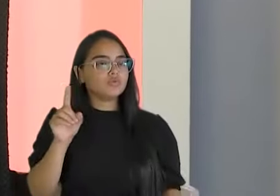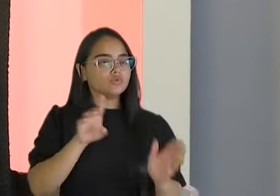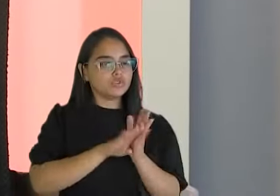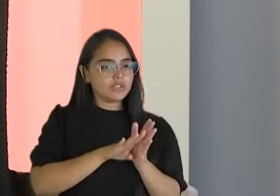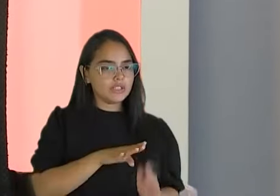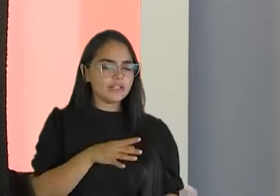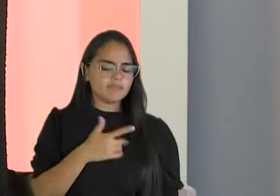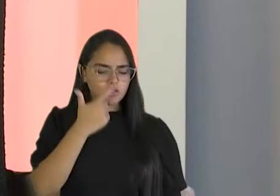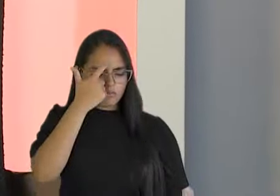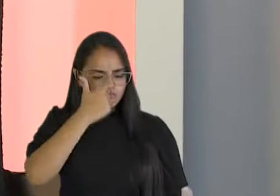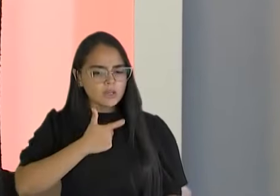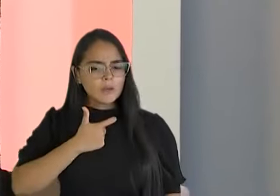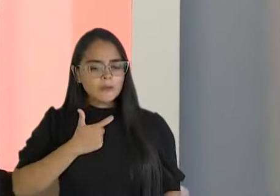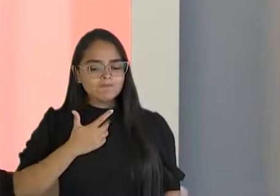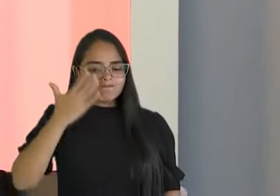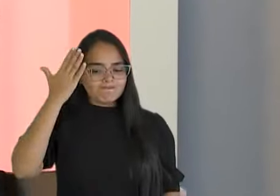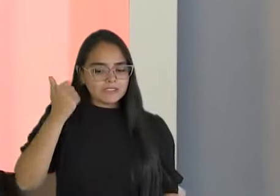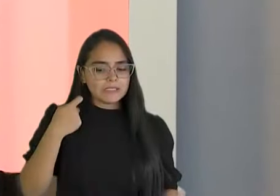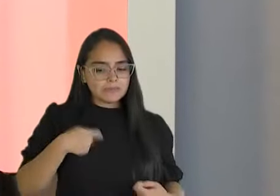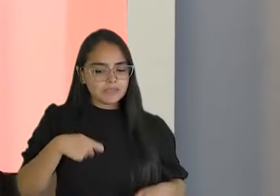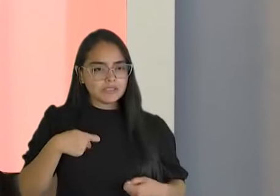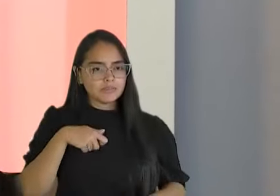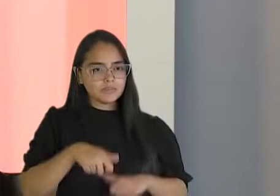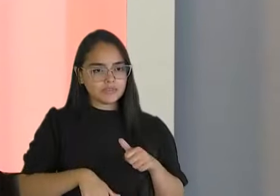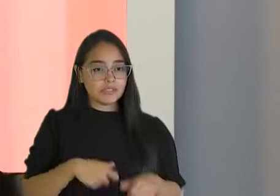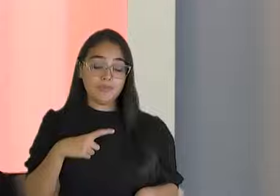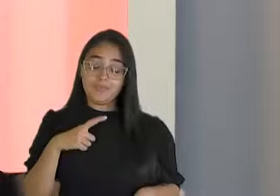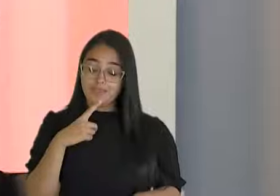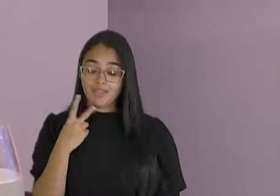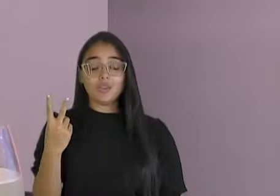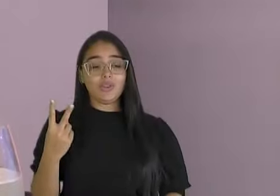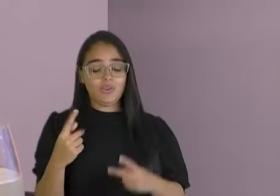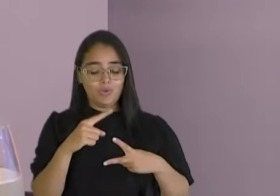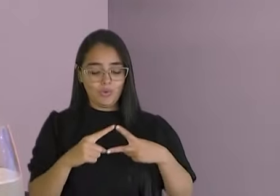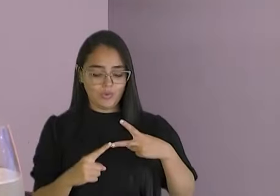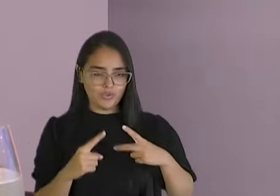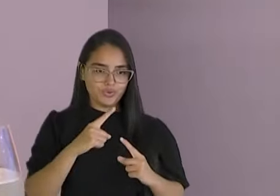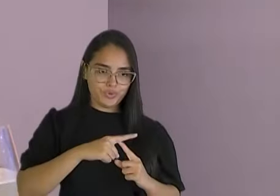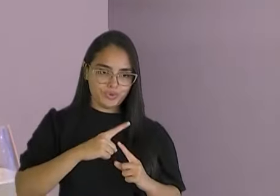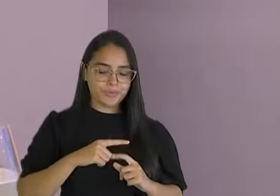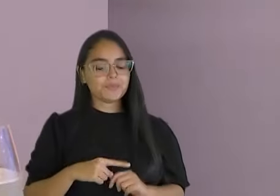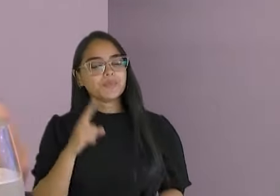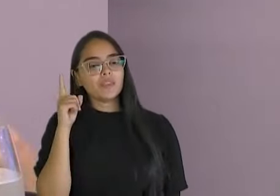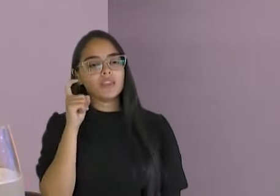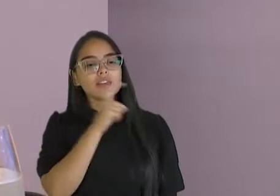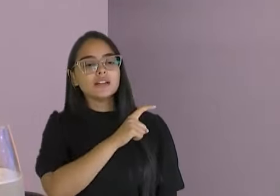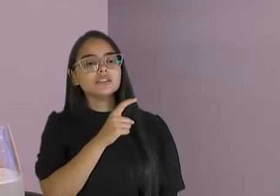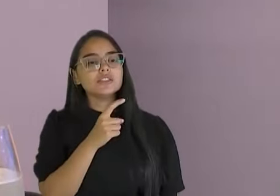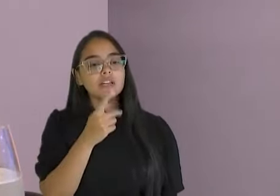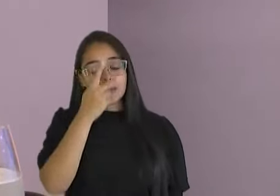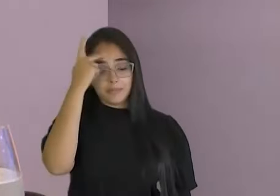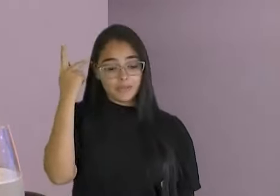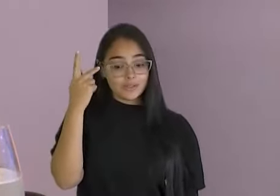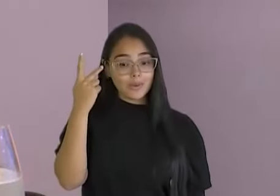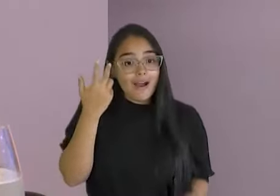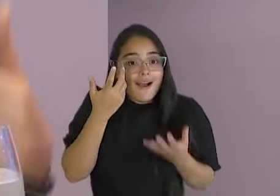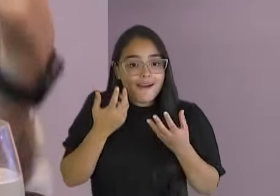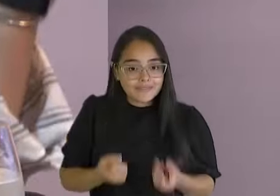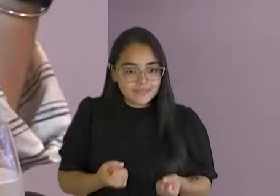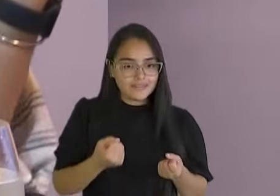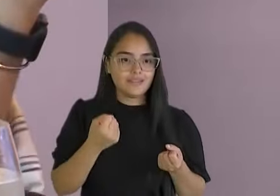não reconheceu e... Tem os dois, né? Assim, é muito difícil, às vezes, a pessoa assumir. Às vezes